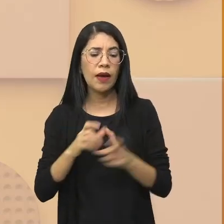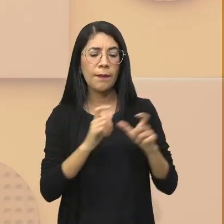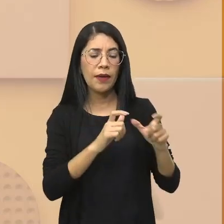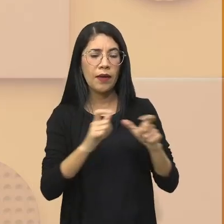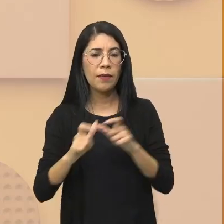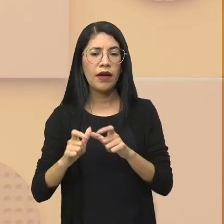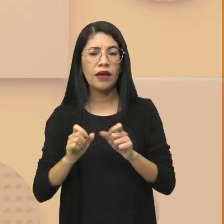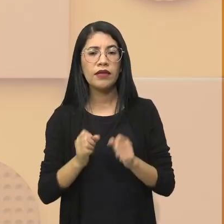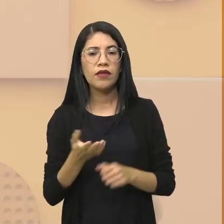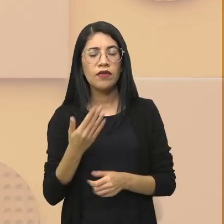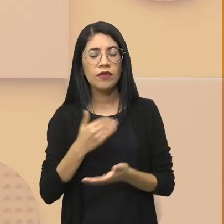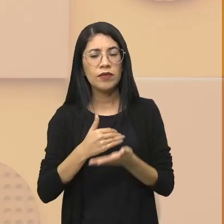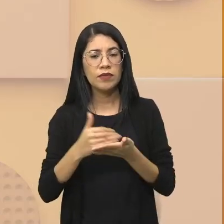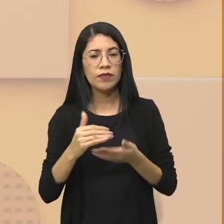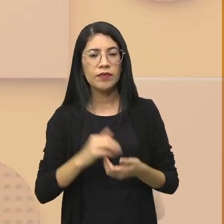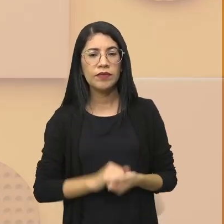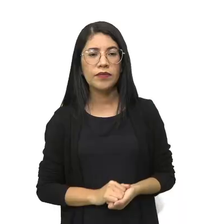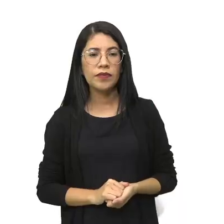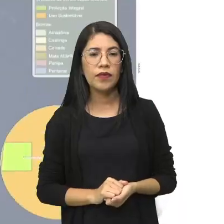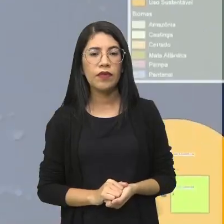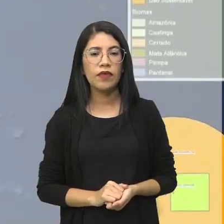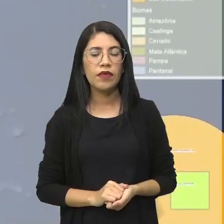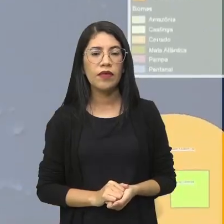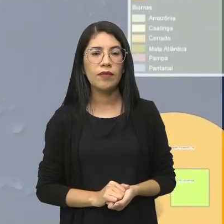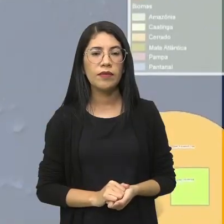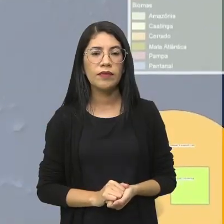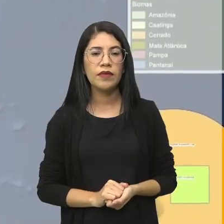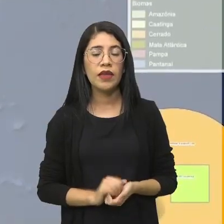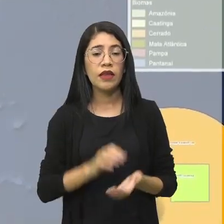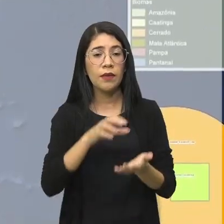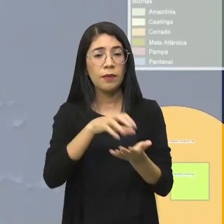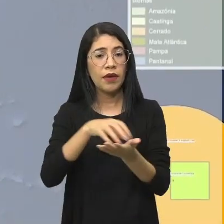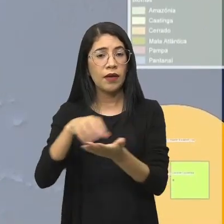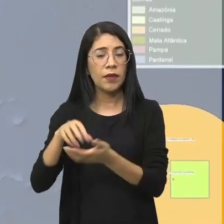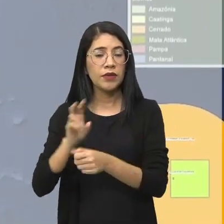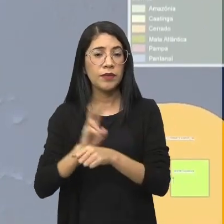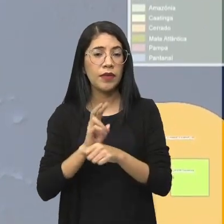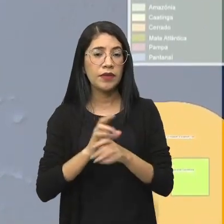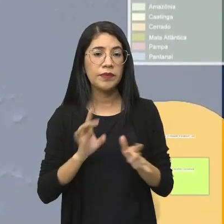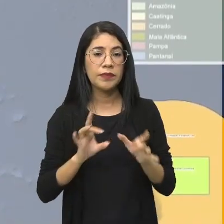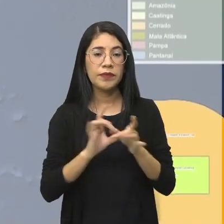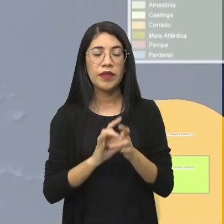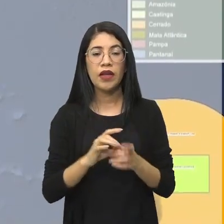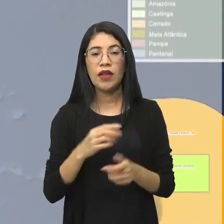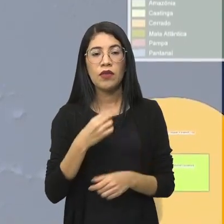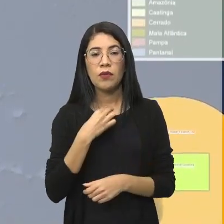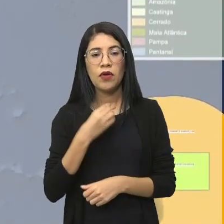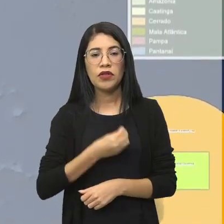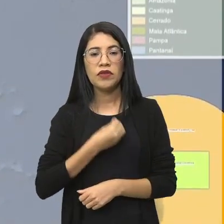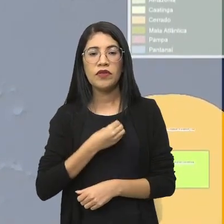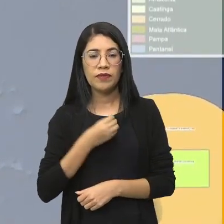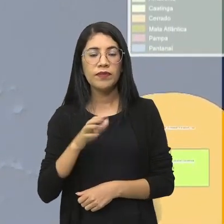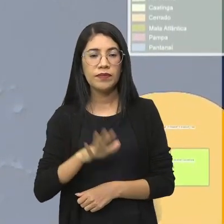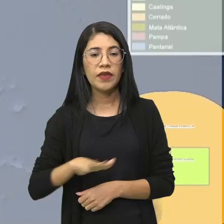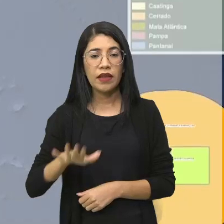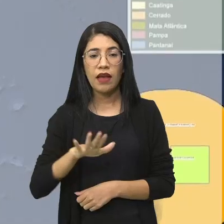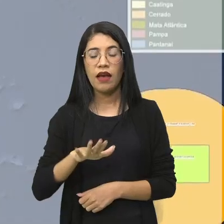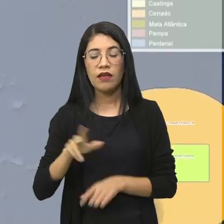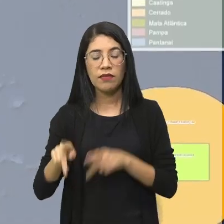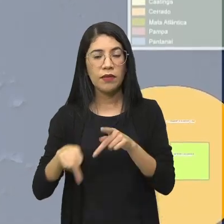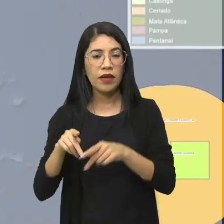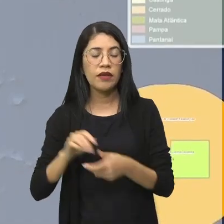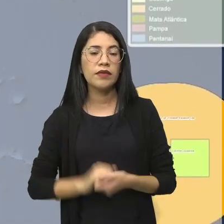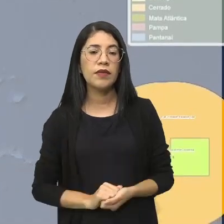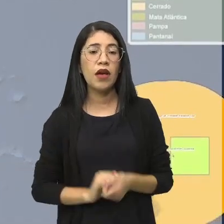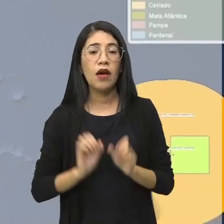essas unidades. Então, vamos lá dar uma olhada. As unidades de proteção integral não podem ser habitadas pelo homem, sendo